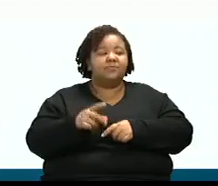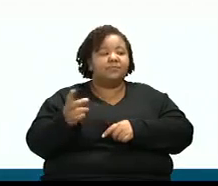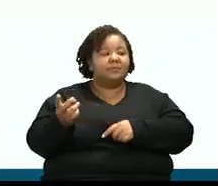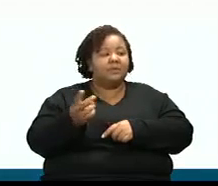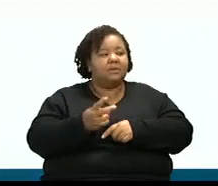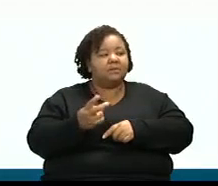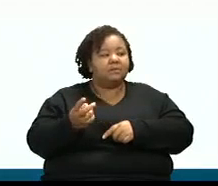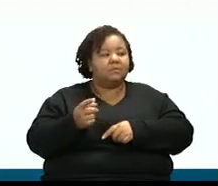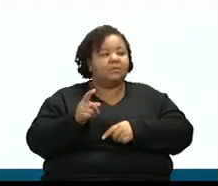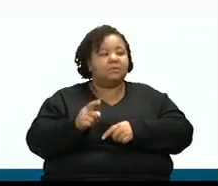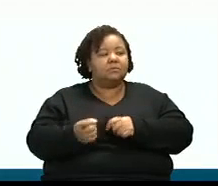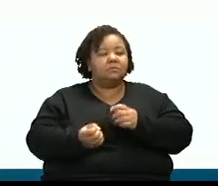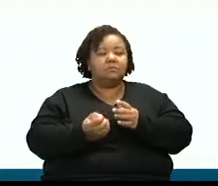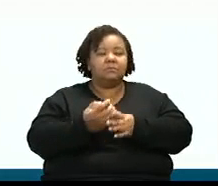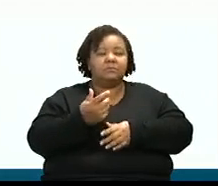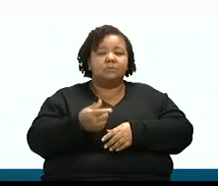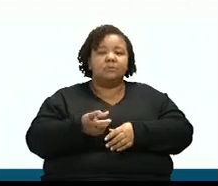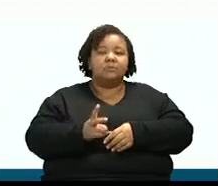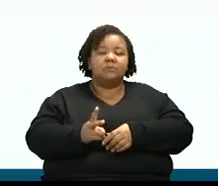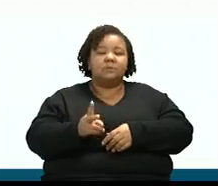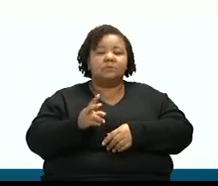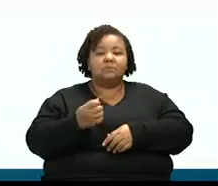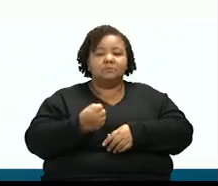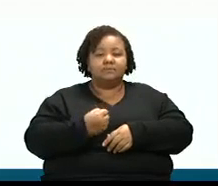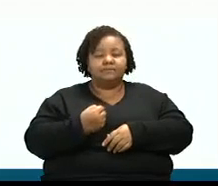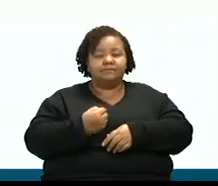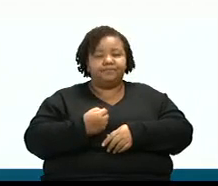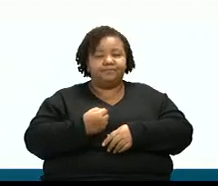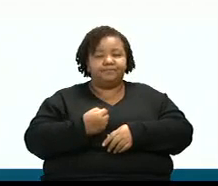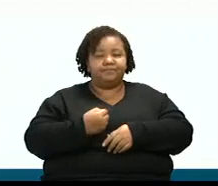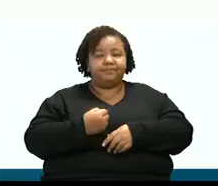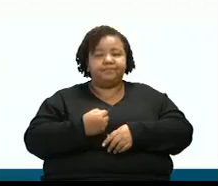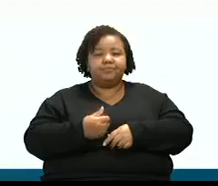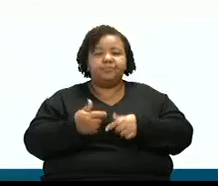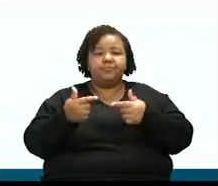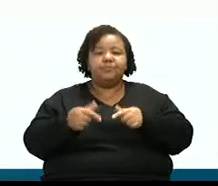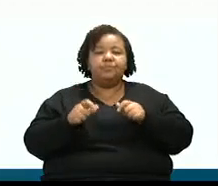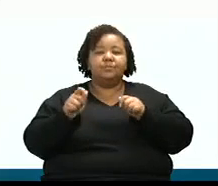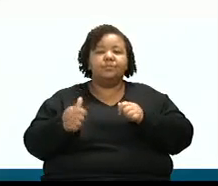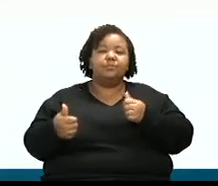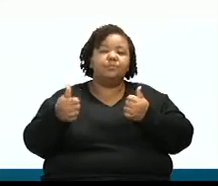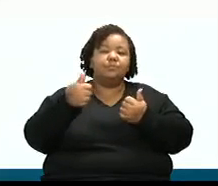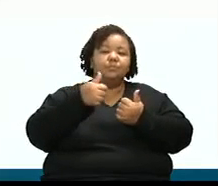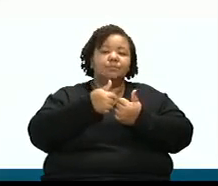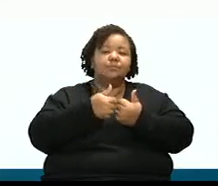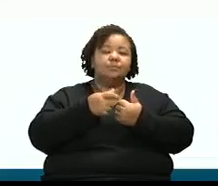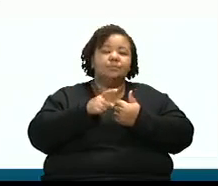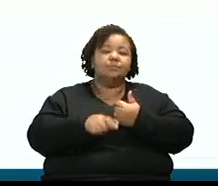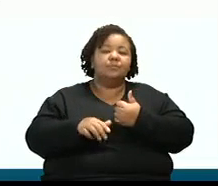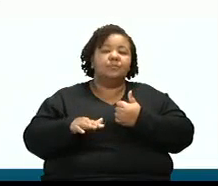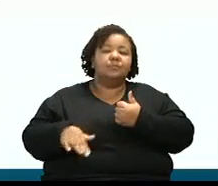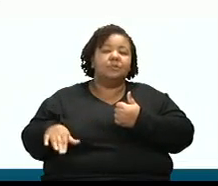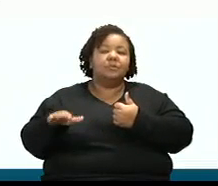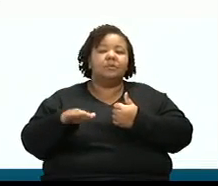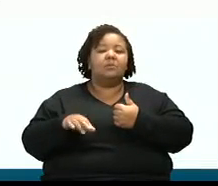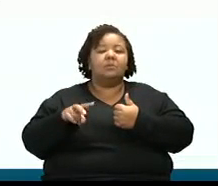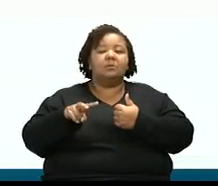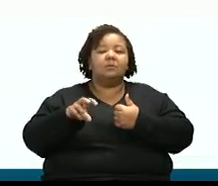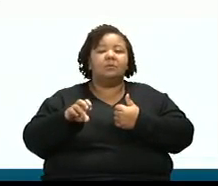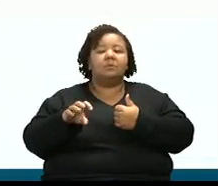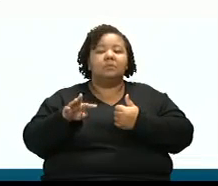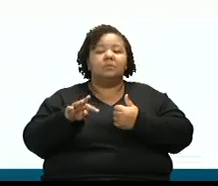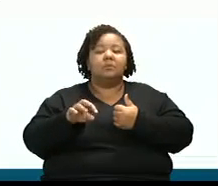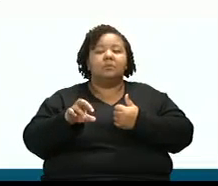duas derivadas geraram o mesmo resultado. Onde que eu posso definir esse campo vetorial? Eu